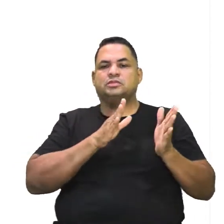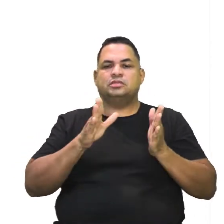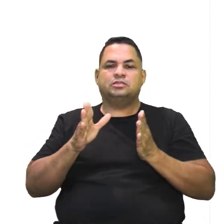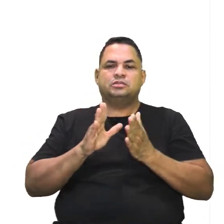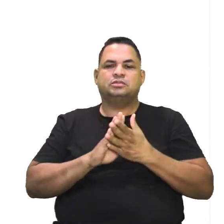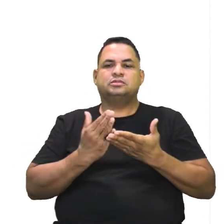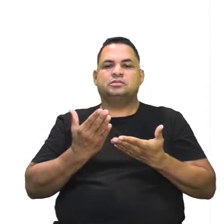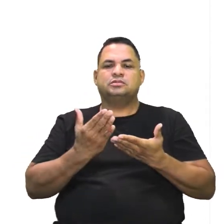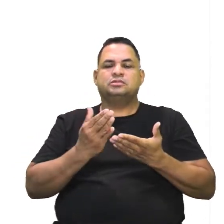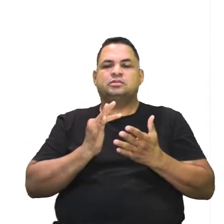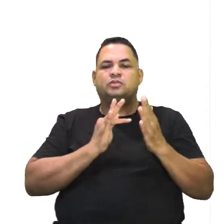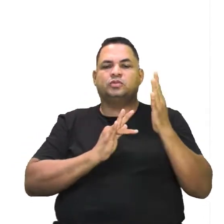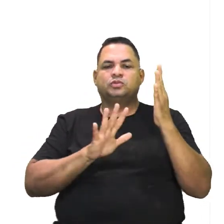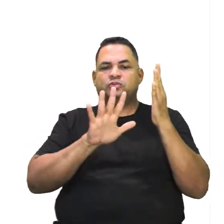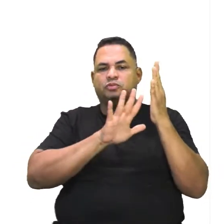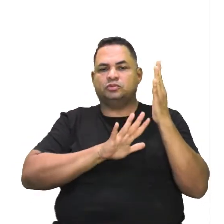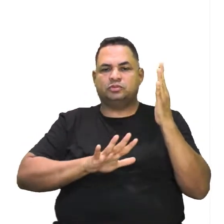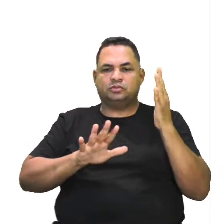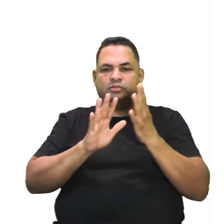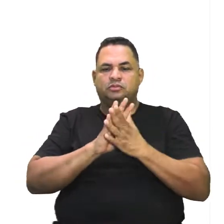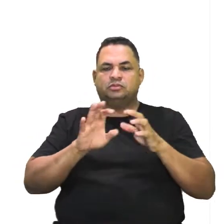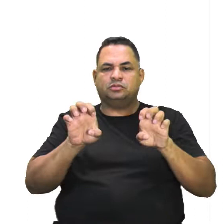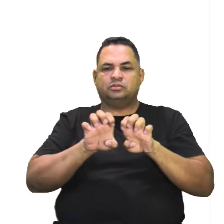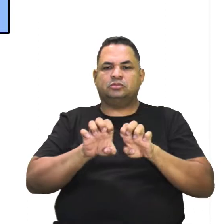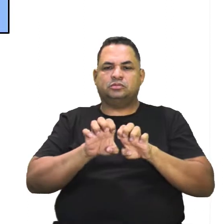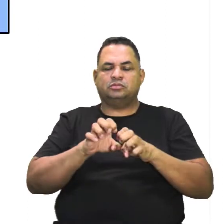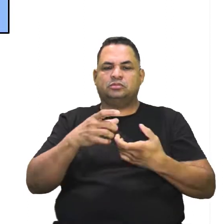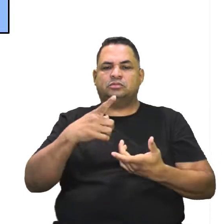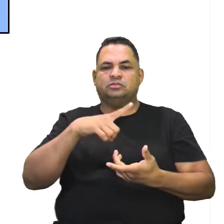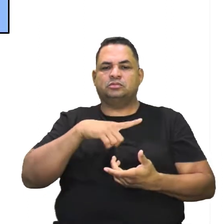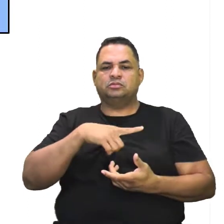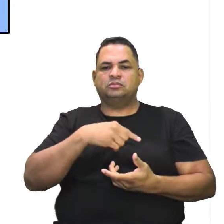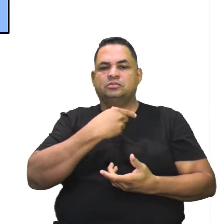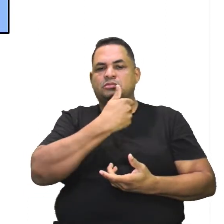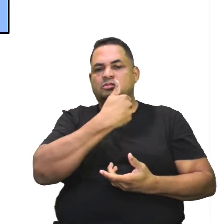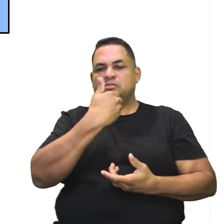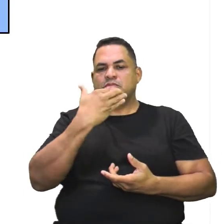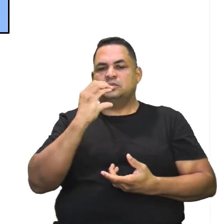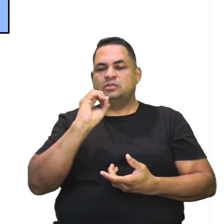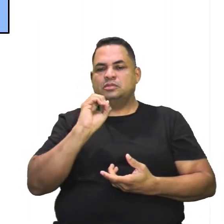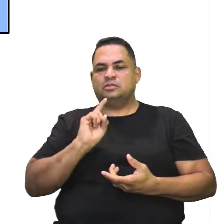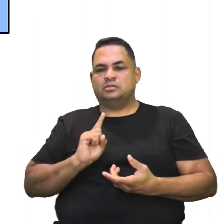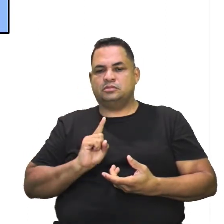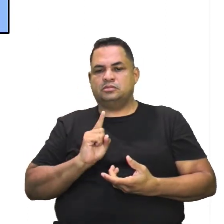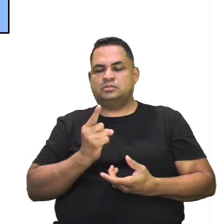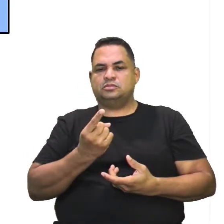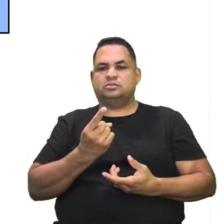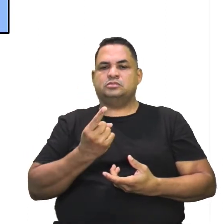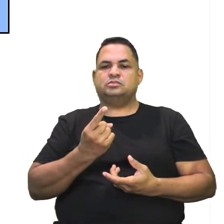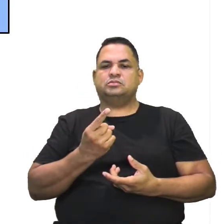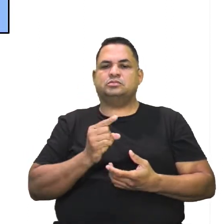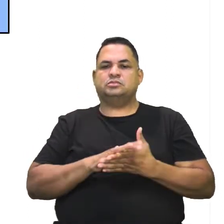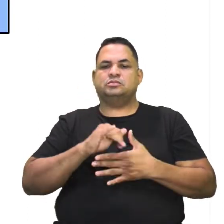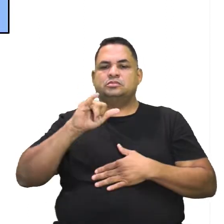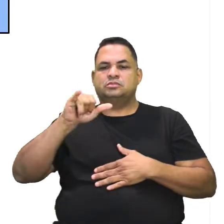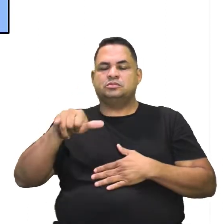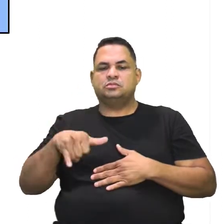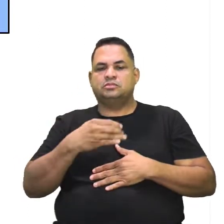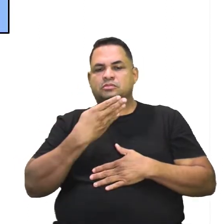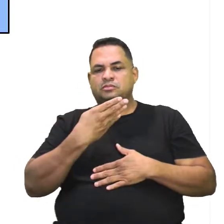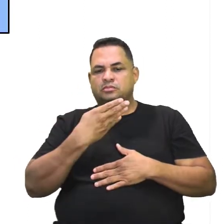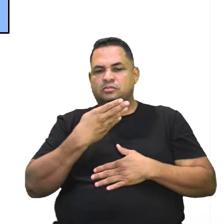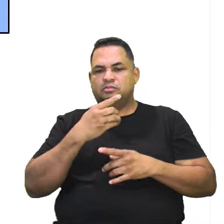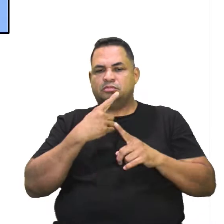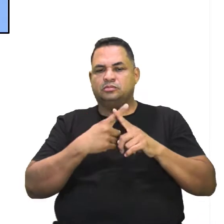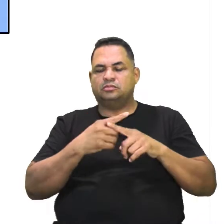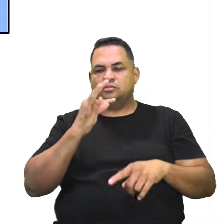tempo. E a equação dessa função agora nós temos os 10.000, olha lá. Ó. Montante é igual aos juros, que é